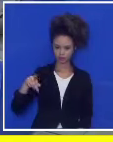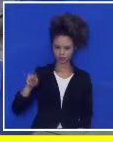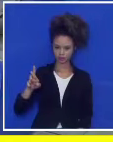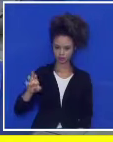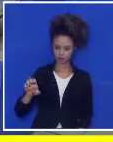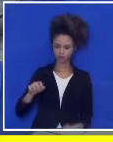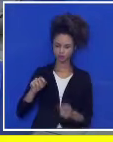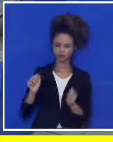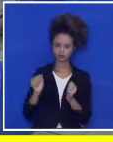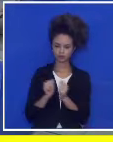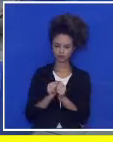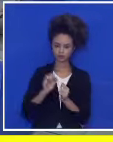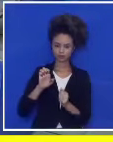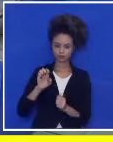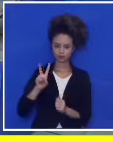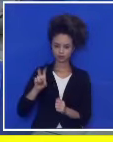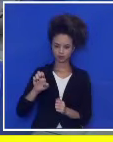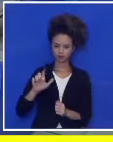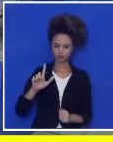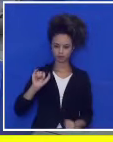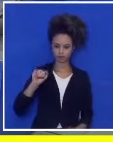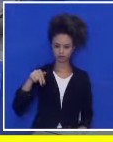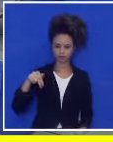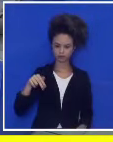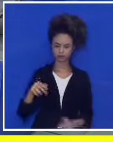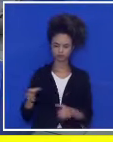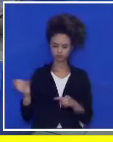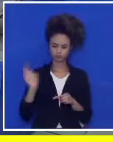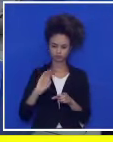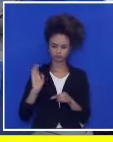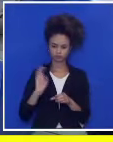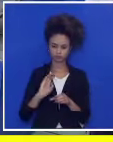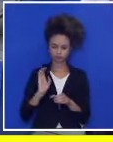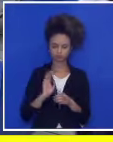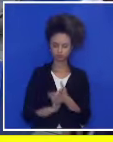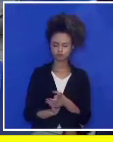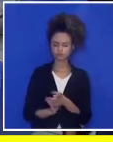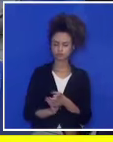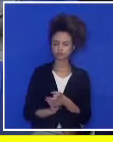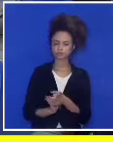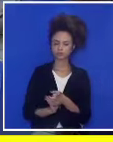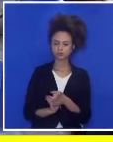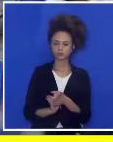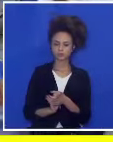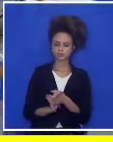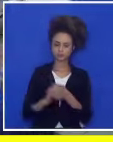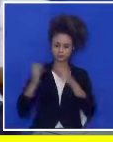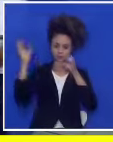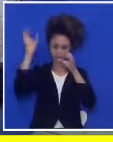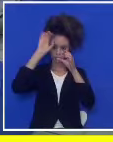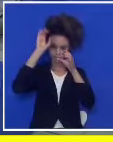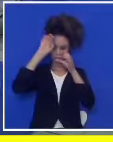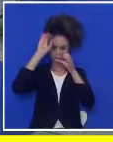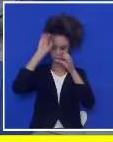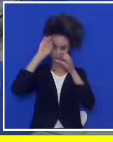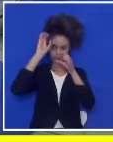garota da sorte, vão realizar este procedimento, recolhendo as bolas sorteadas na Time Mania,